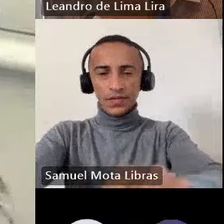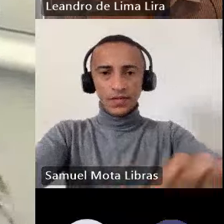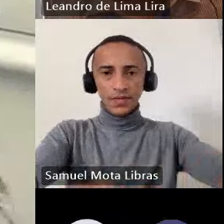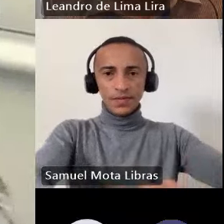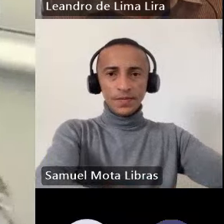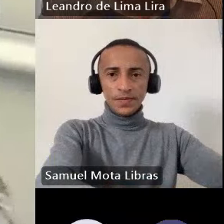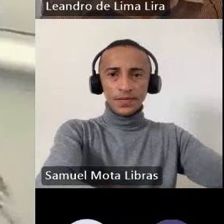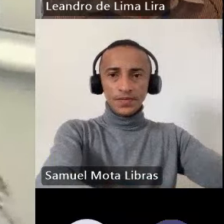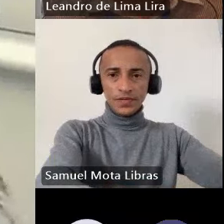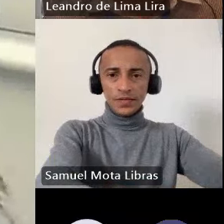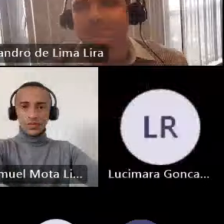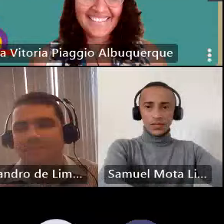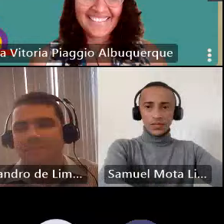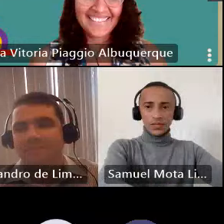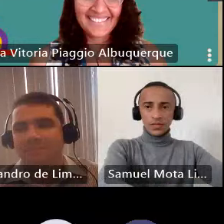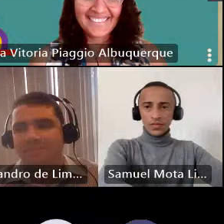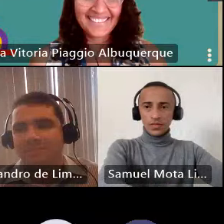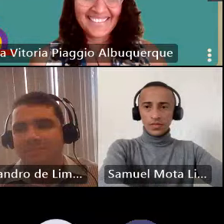falha